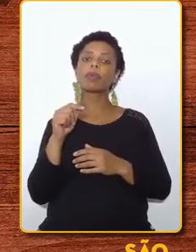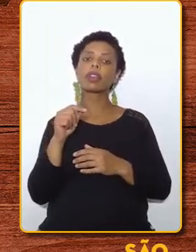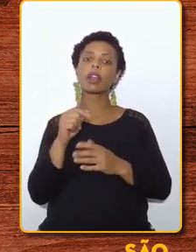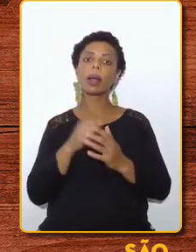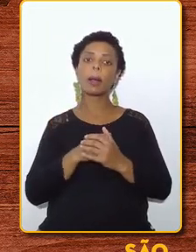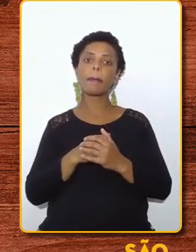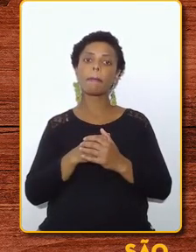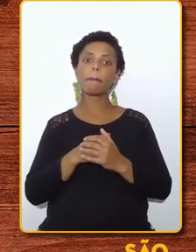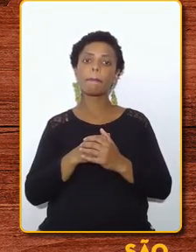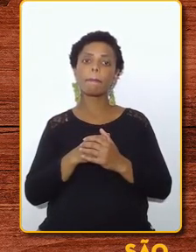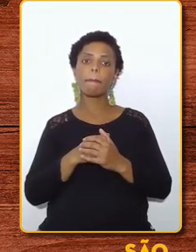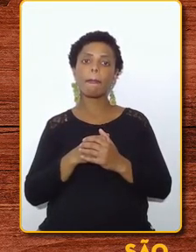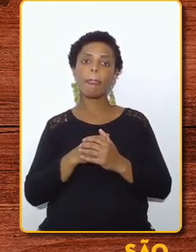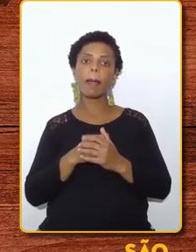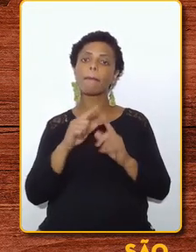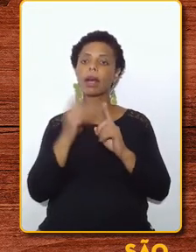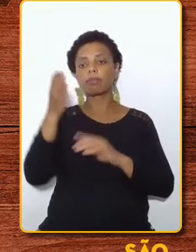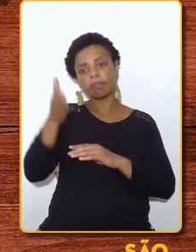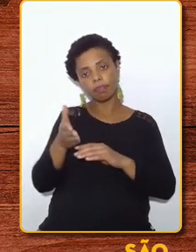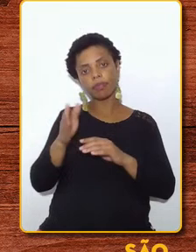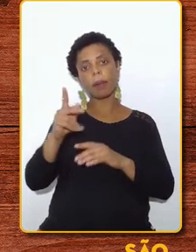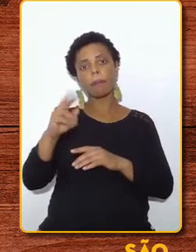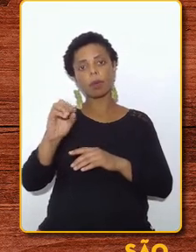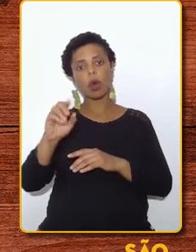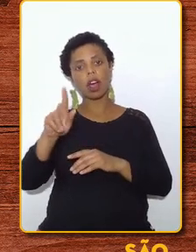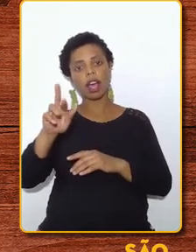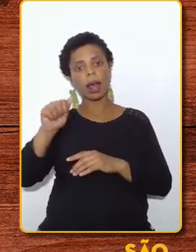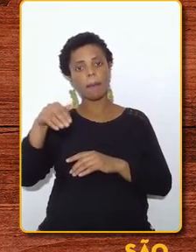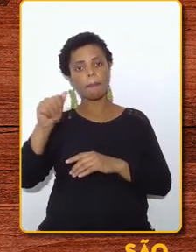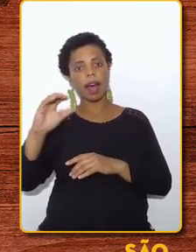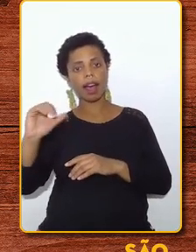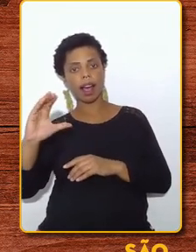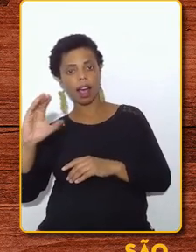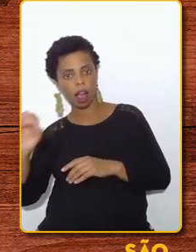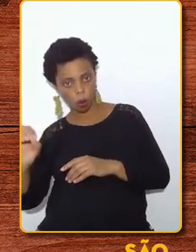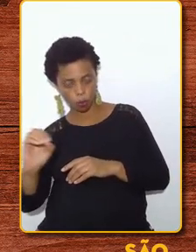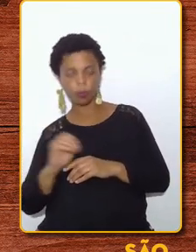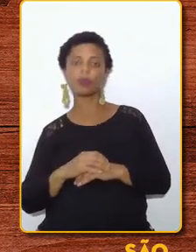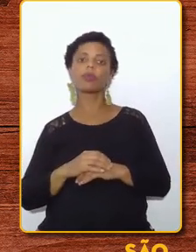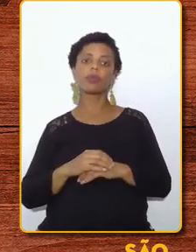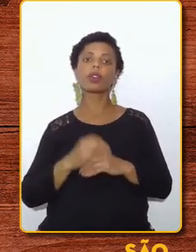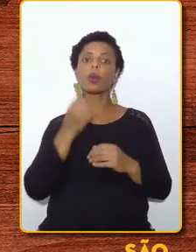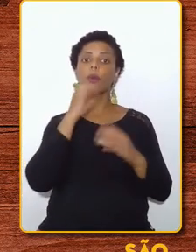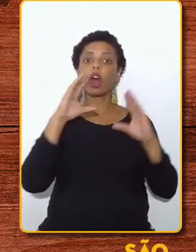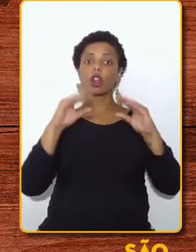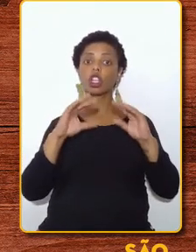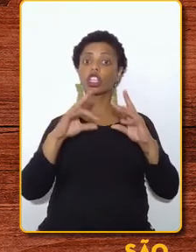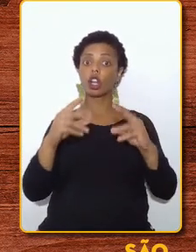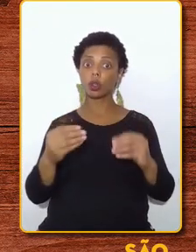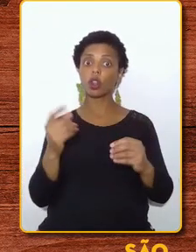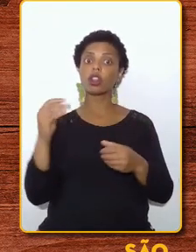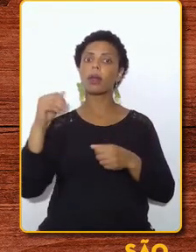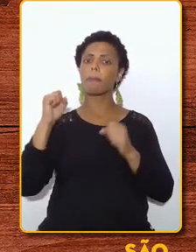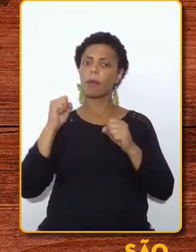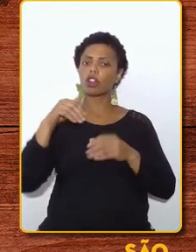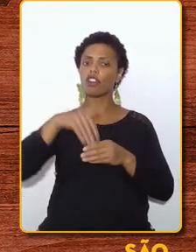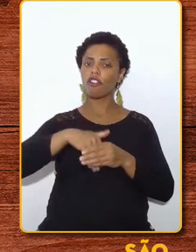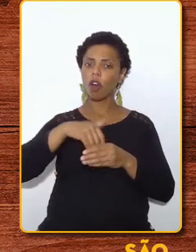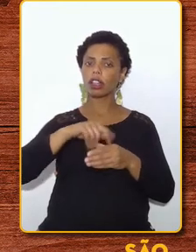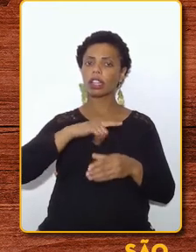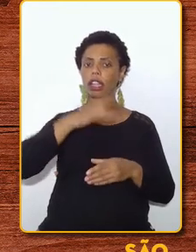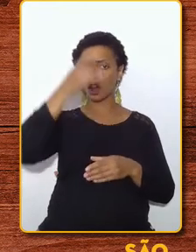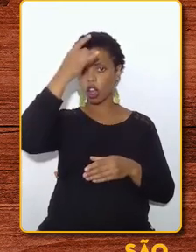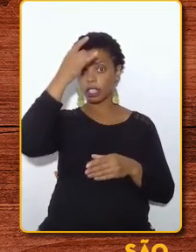spfoodfilmfest.art.br/programacão. Então, uma boa noite a todos e que a gente vote com bastante consciência e que a gente, daqui em